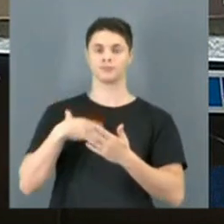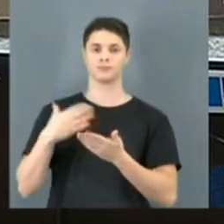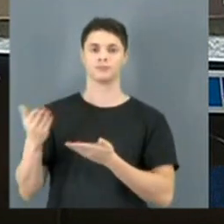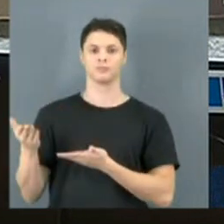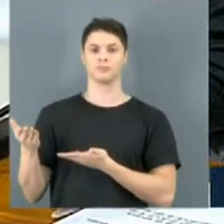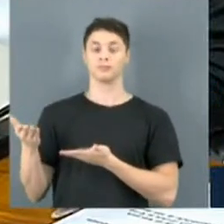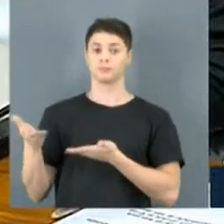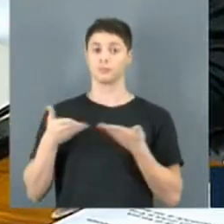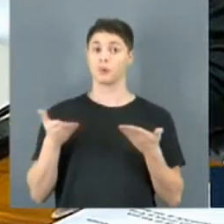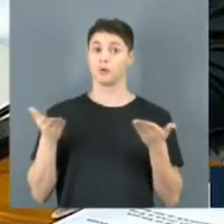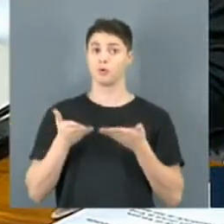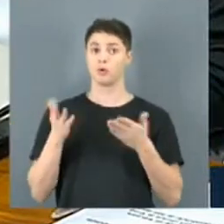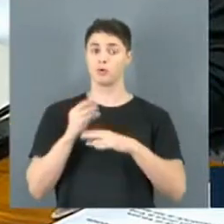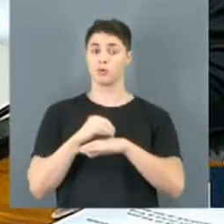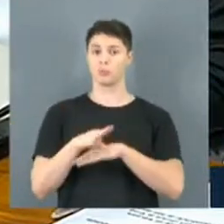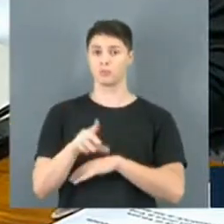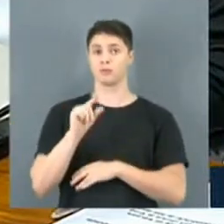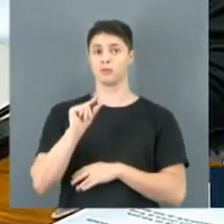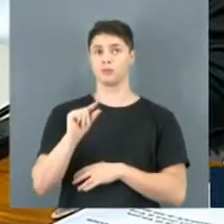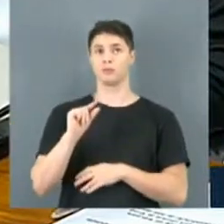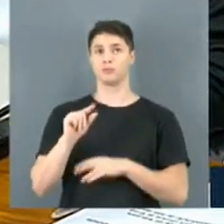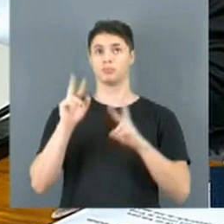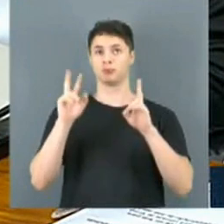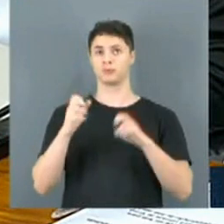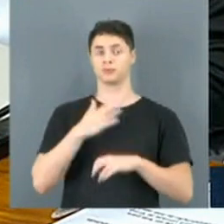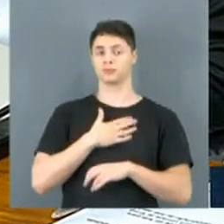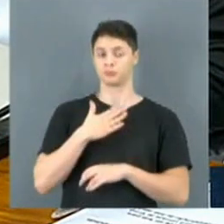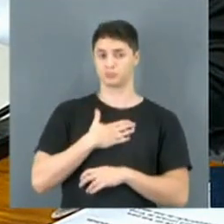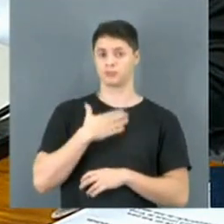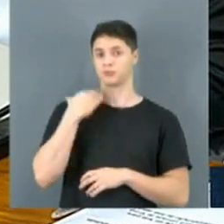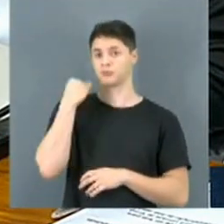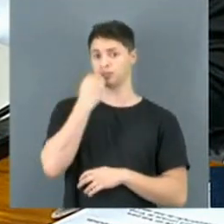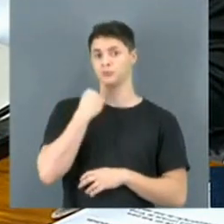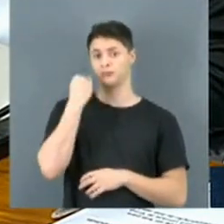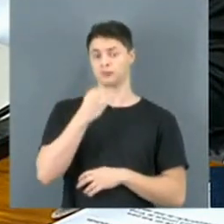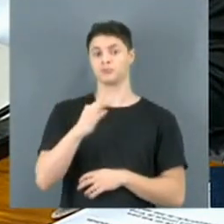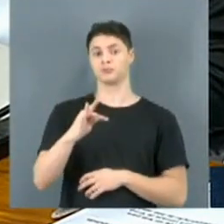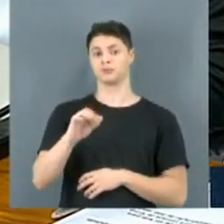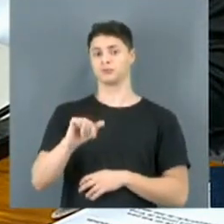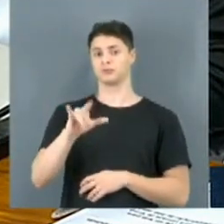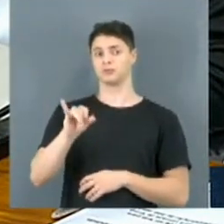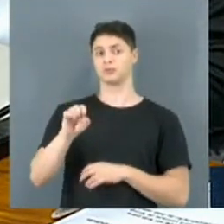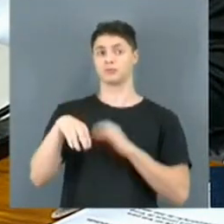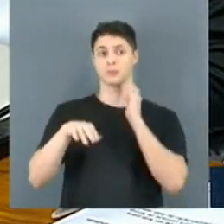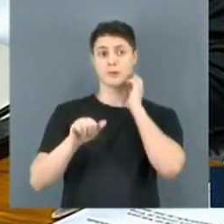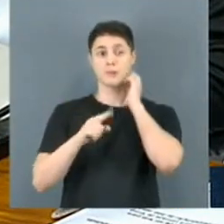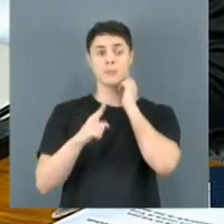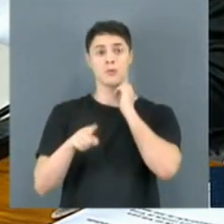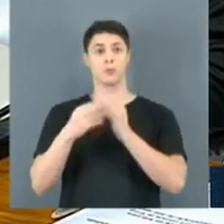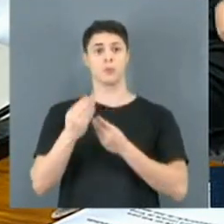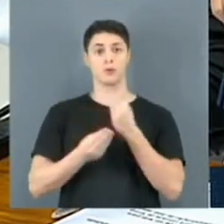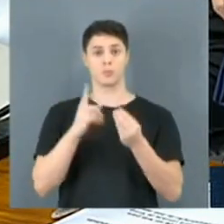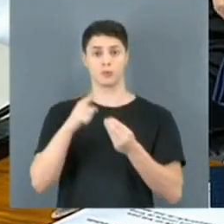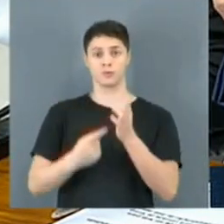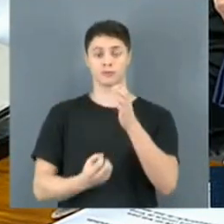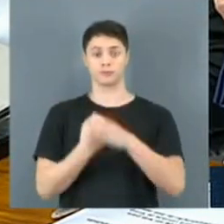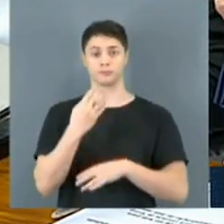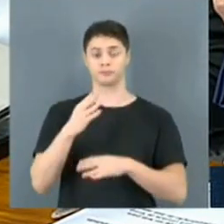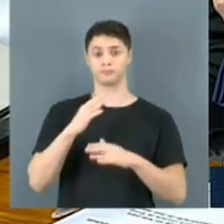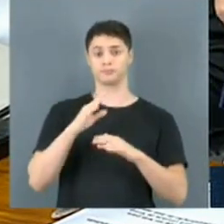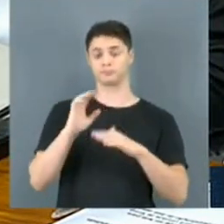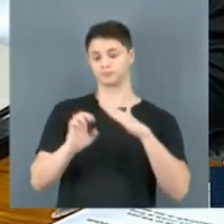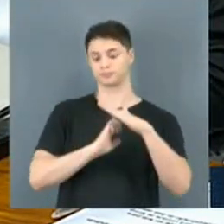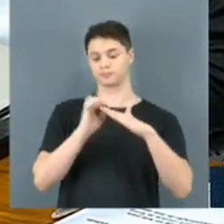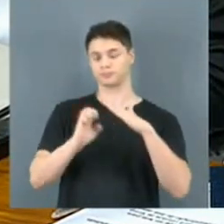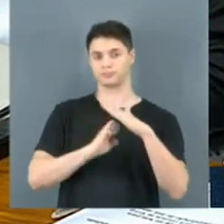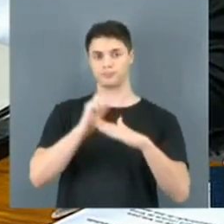poder compartilhar um pouco sobre a minha experiência na Talismã e como é construir uma empresa de inteligência artificial no Brasil.